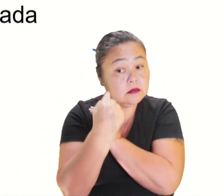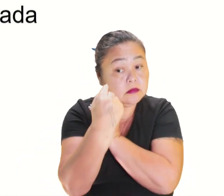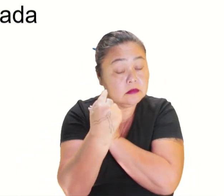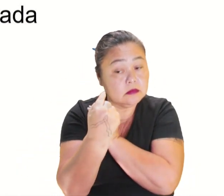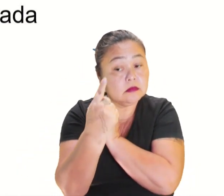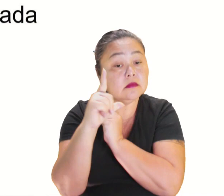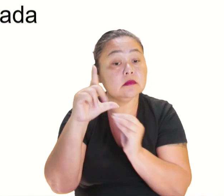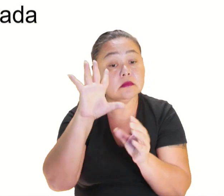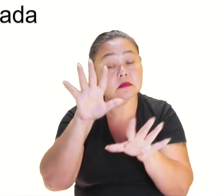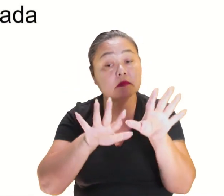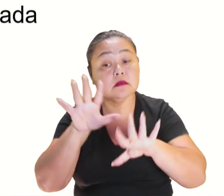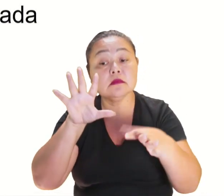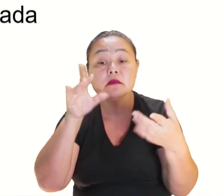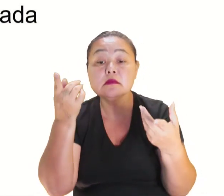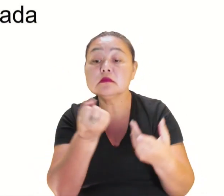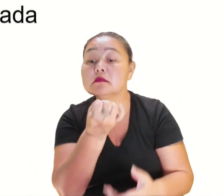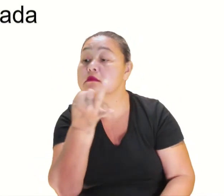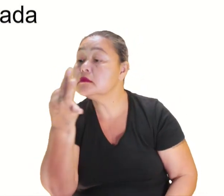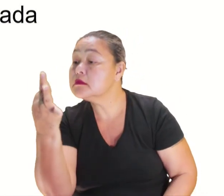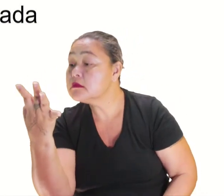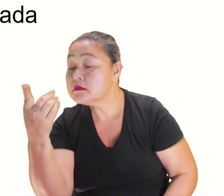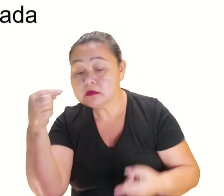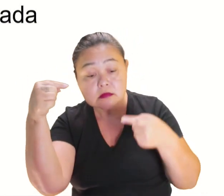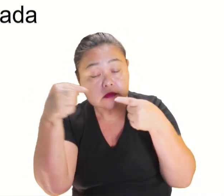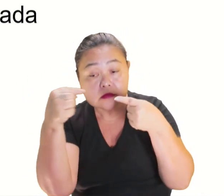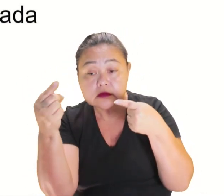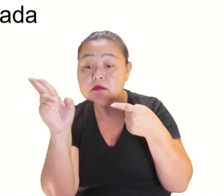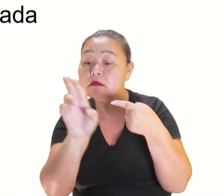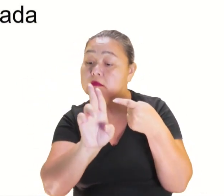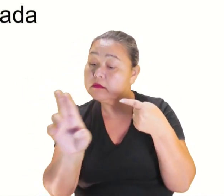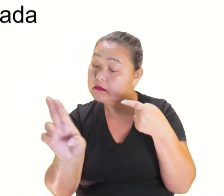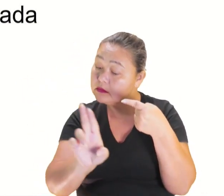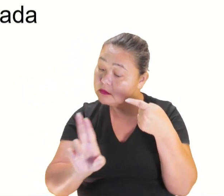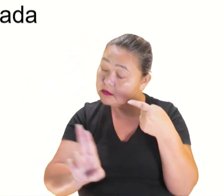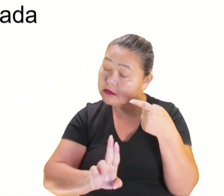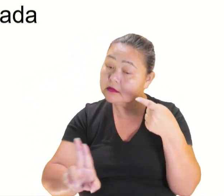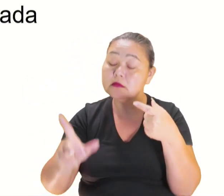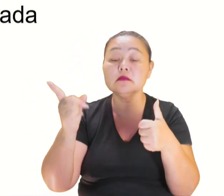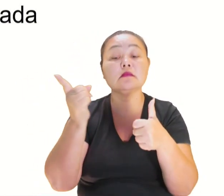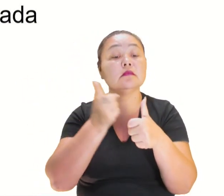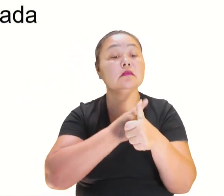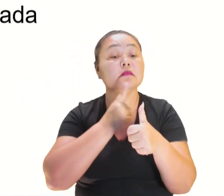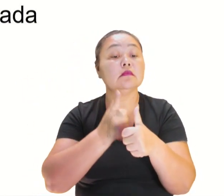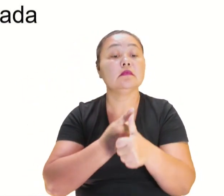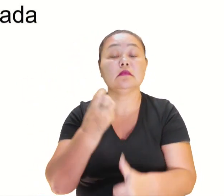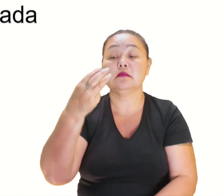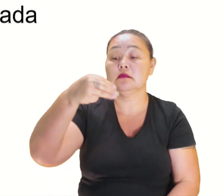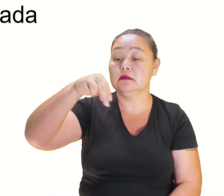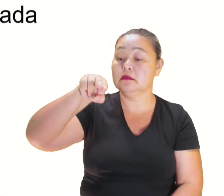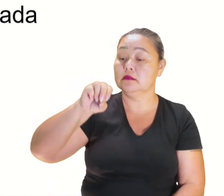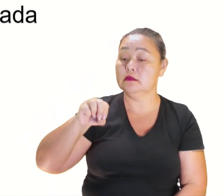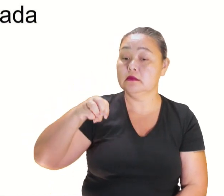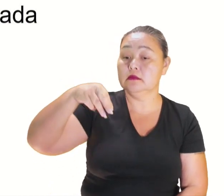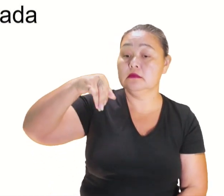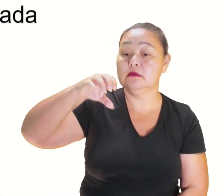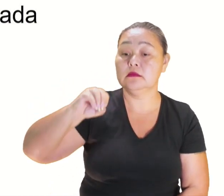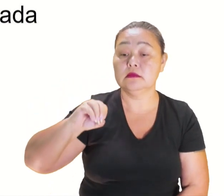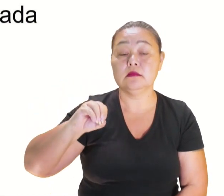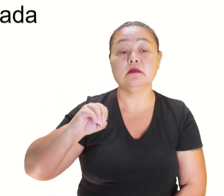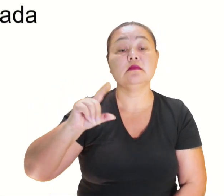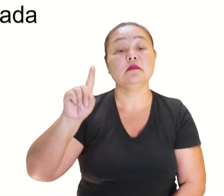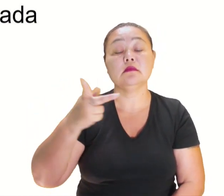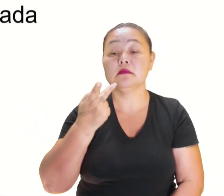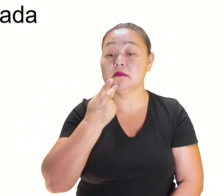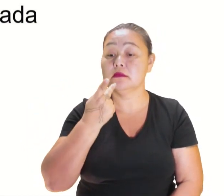expressão. E de acordo com essa quantidade, eles serão classificados. Primeira classificação, monômio. Falando